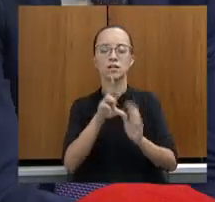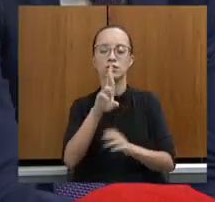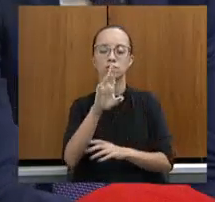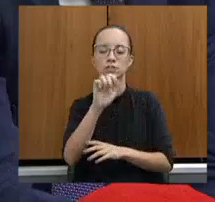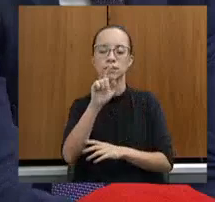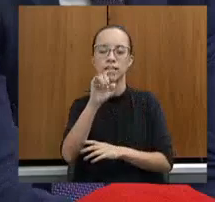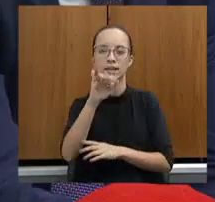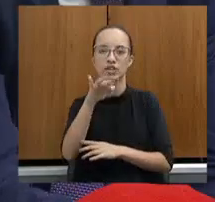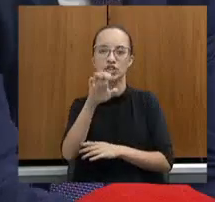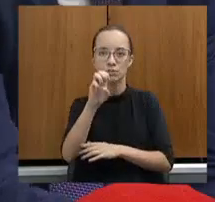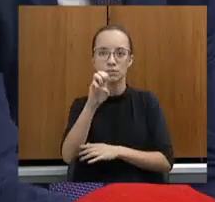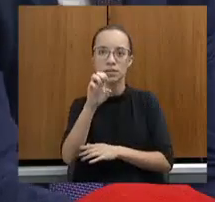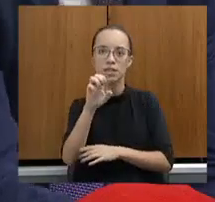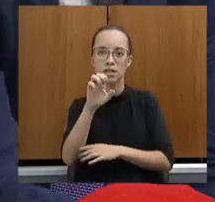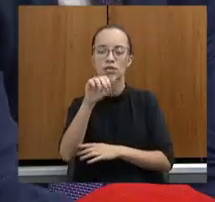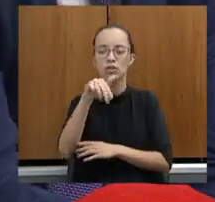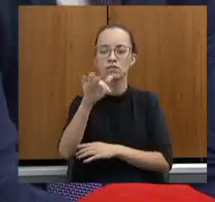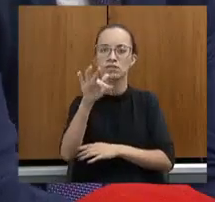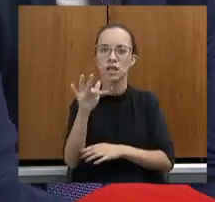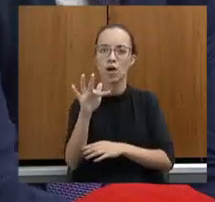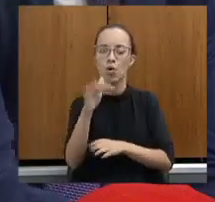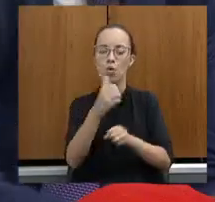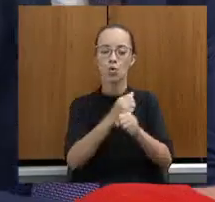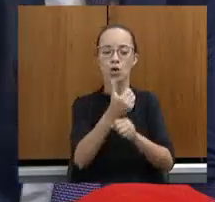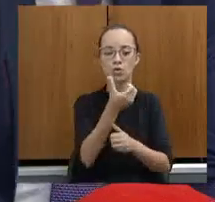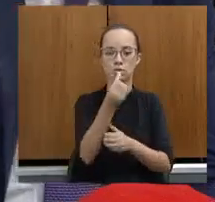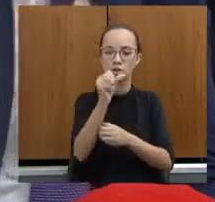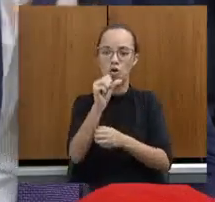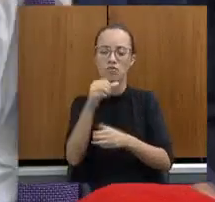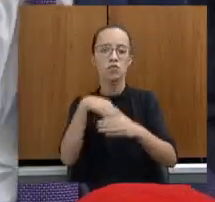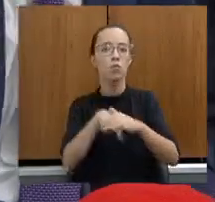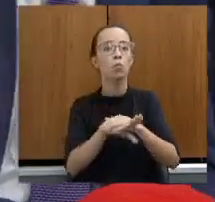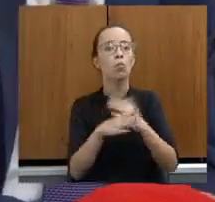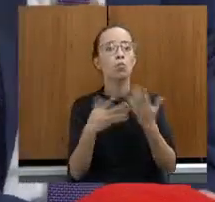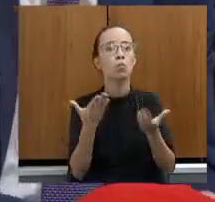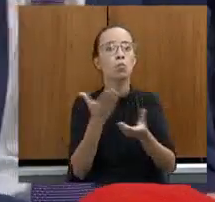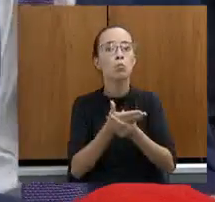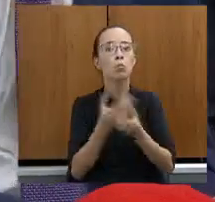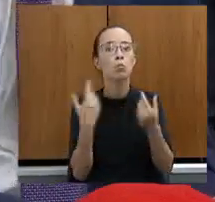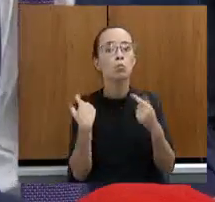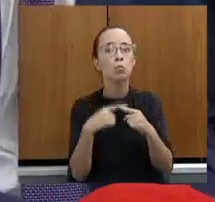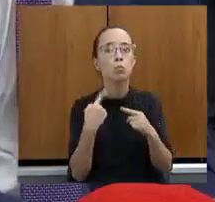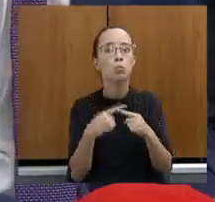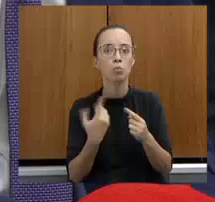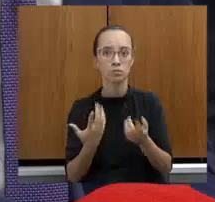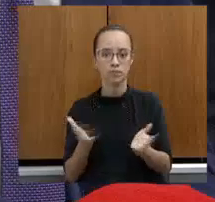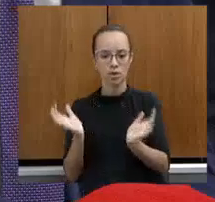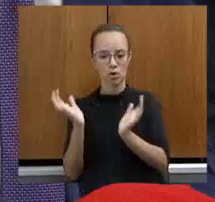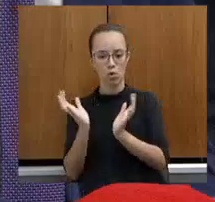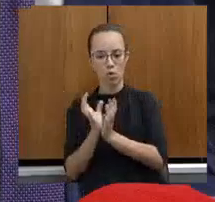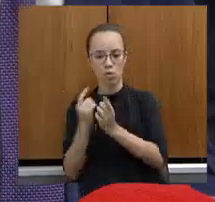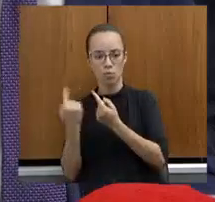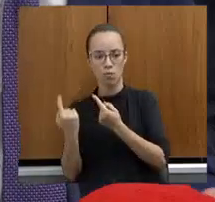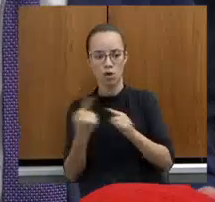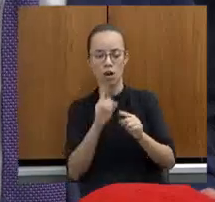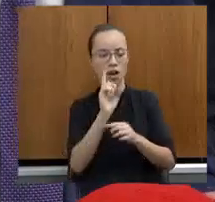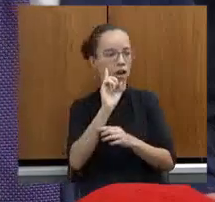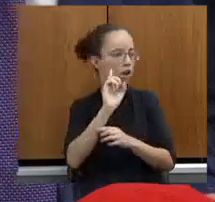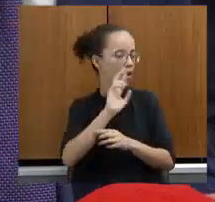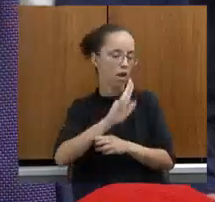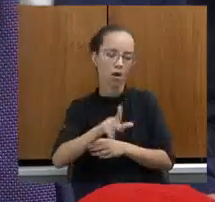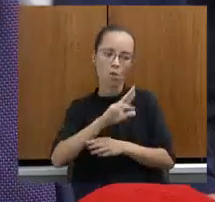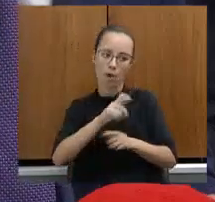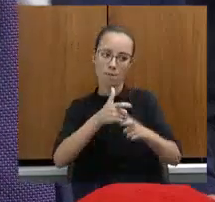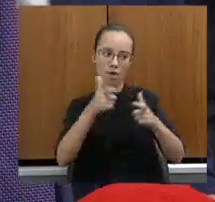fiscal que foi protocolado em 2019 nunca saiu da ccj a oposição não é maioria na ccj nunca foi